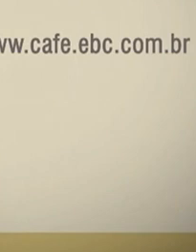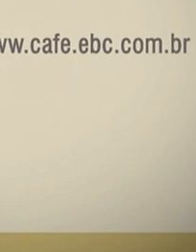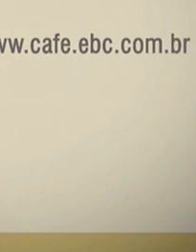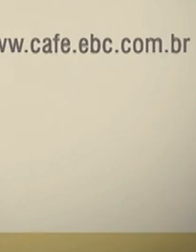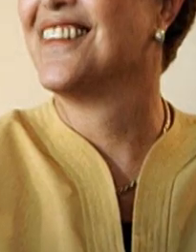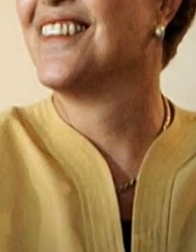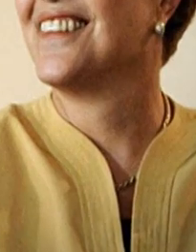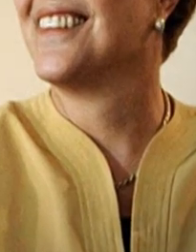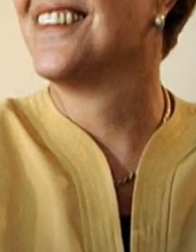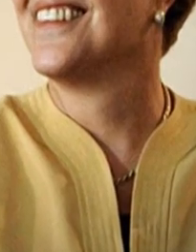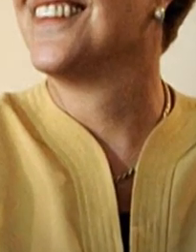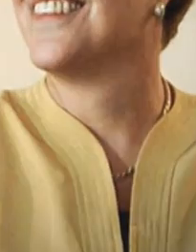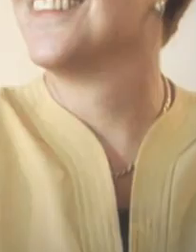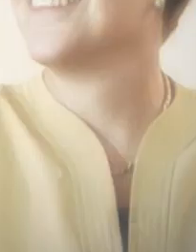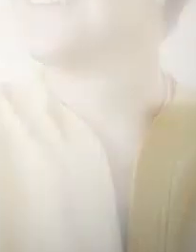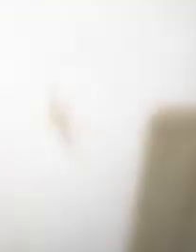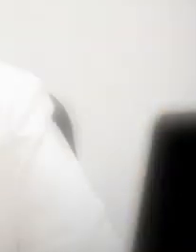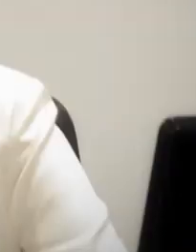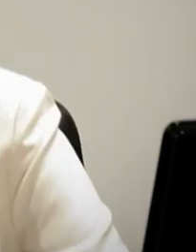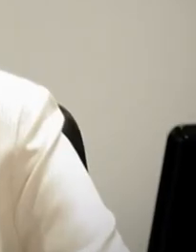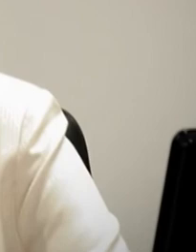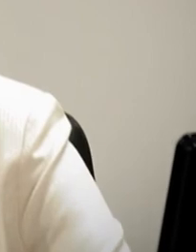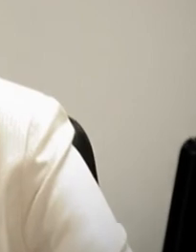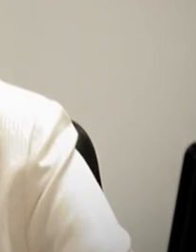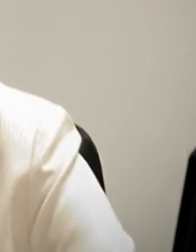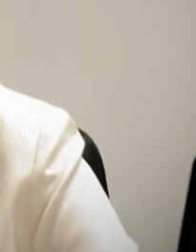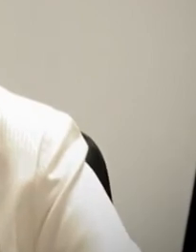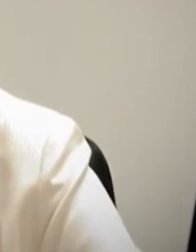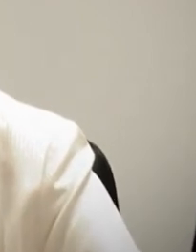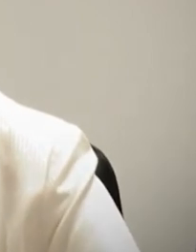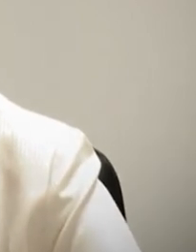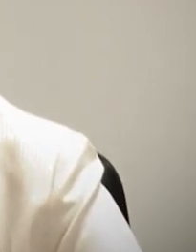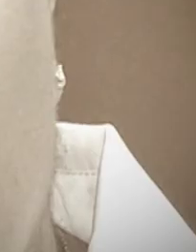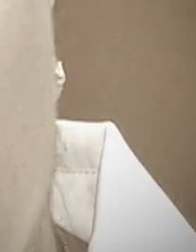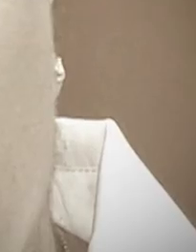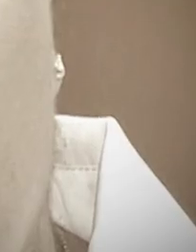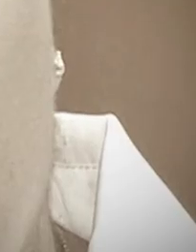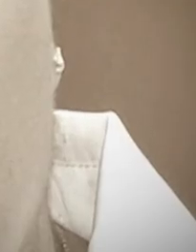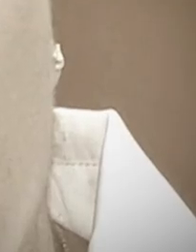segunda-feira Até lá E aí